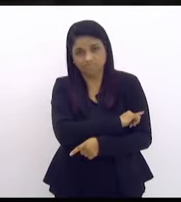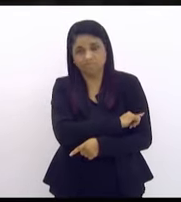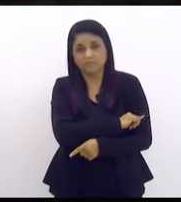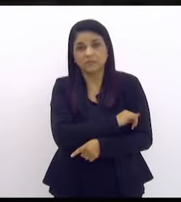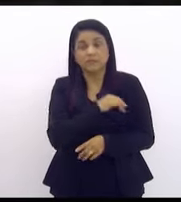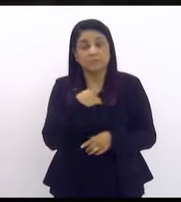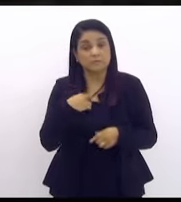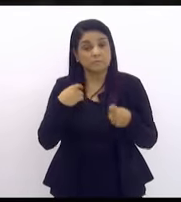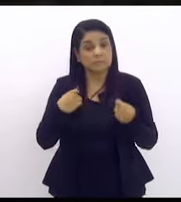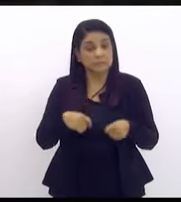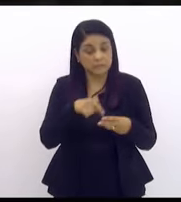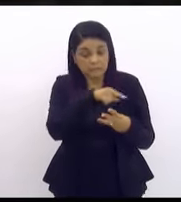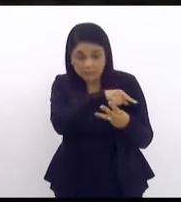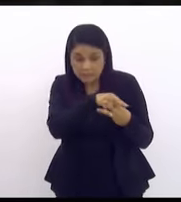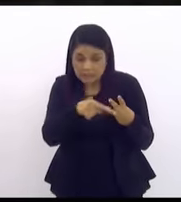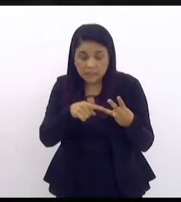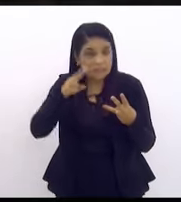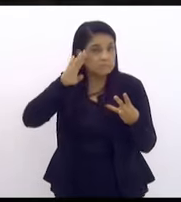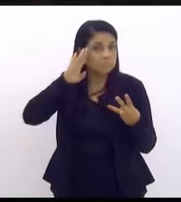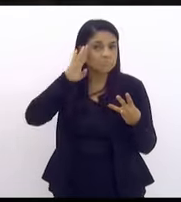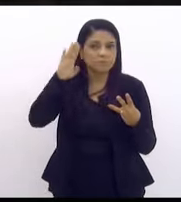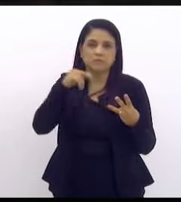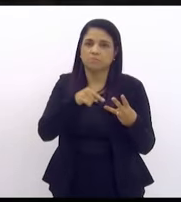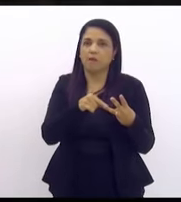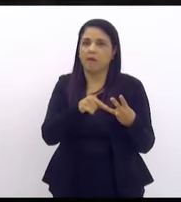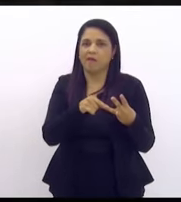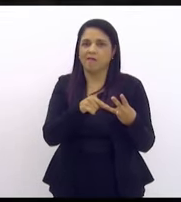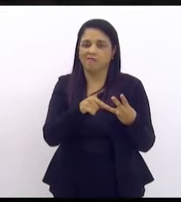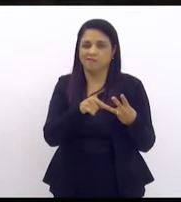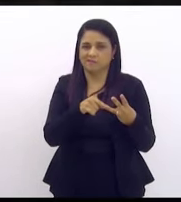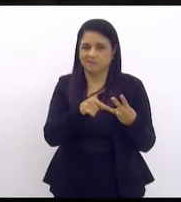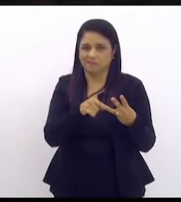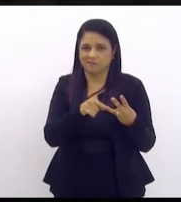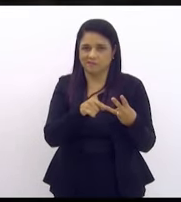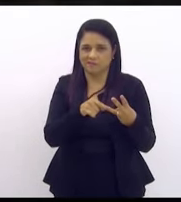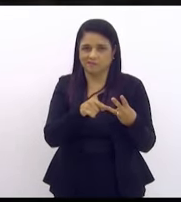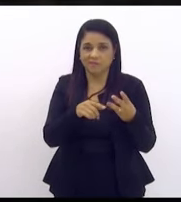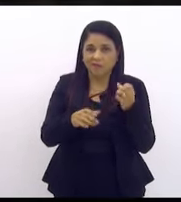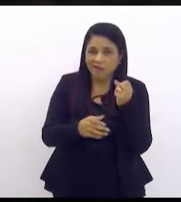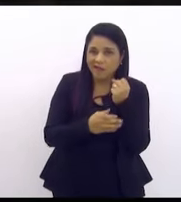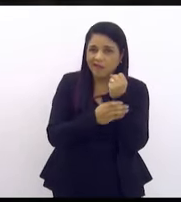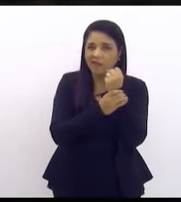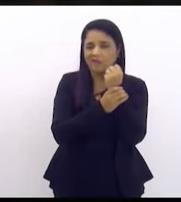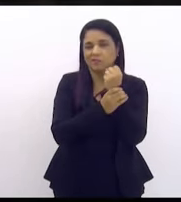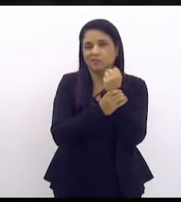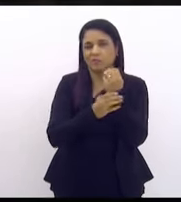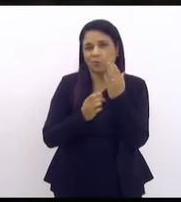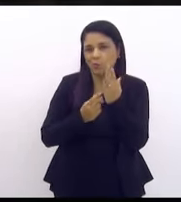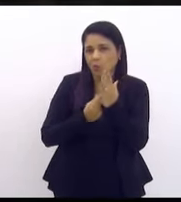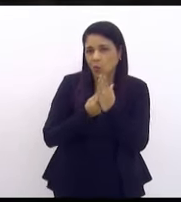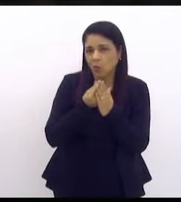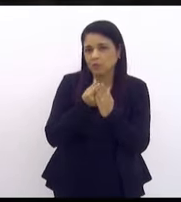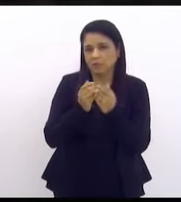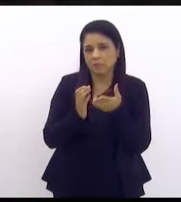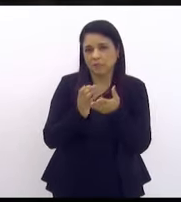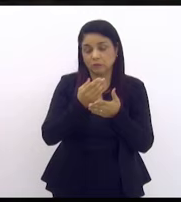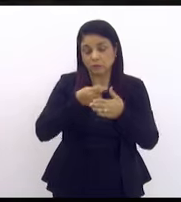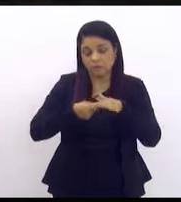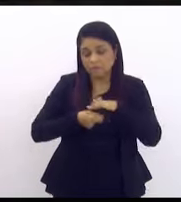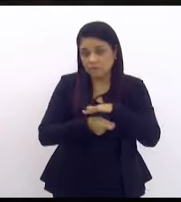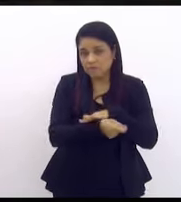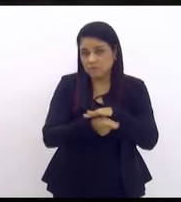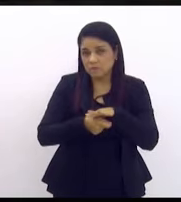não olhe para esses três instrumentos de maneira qualificada, a garantir o orçamento e o financiamento